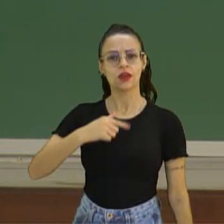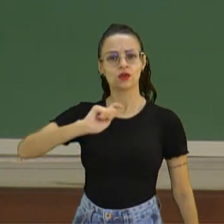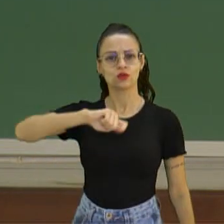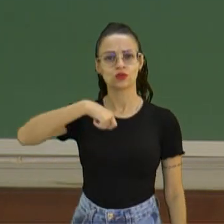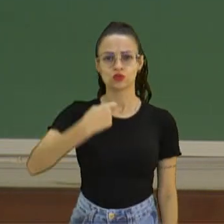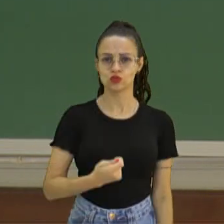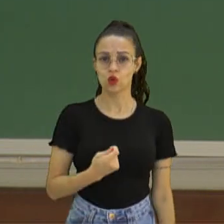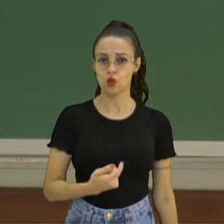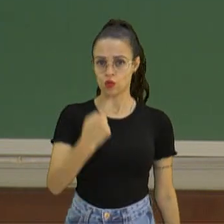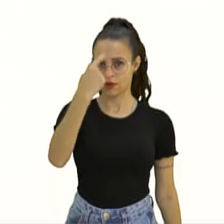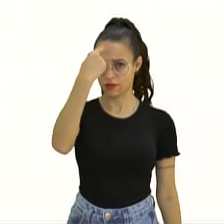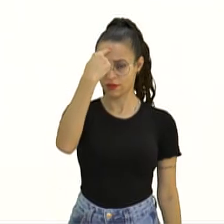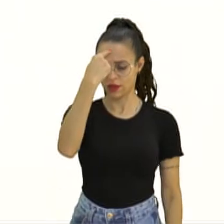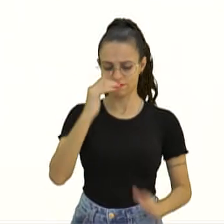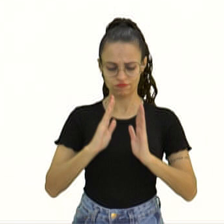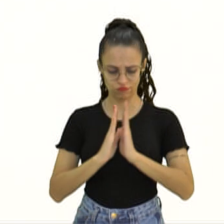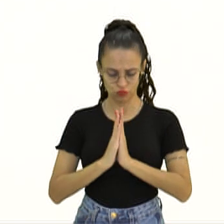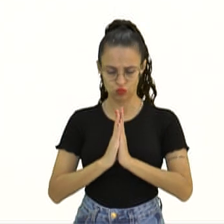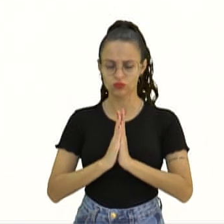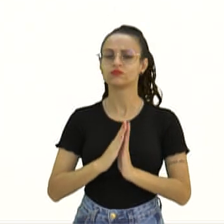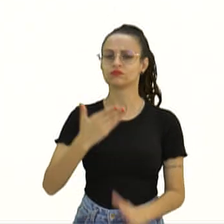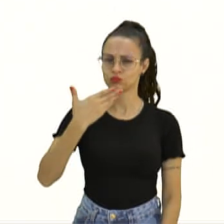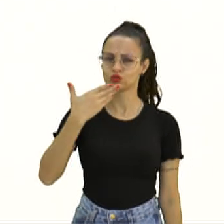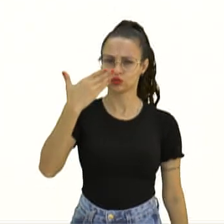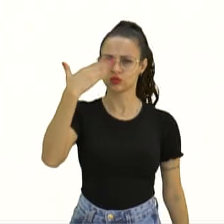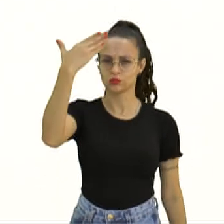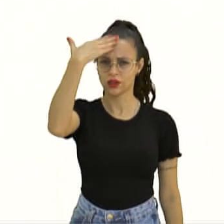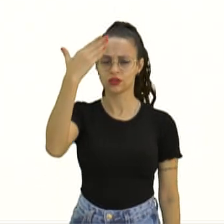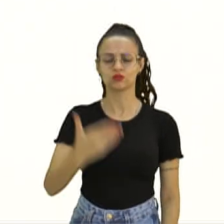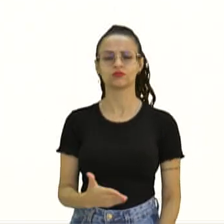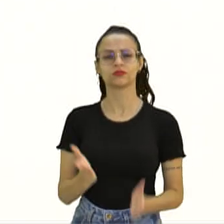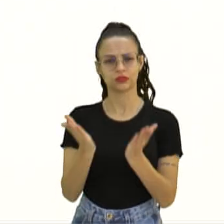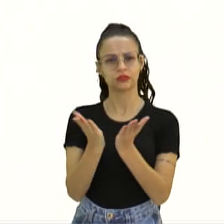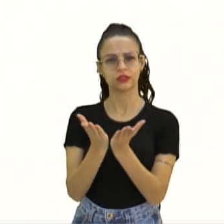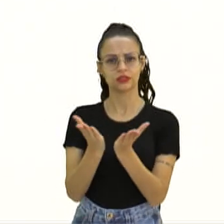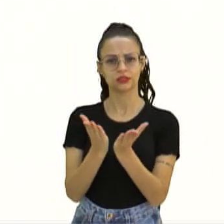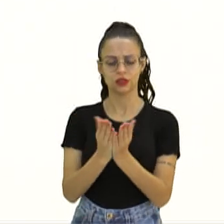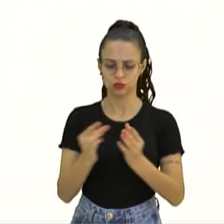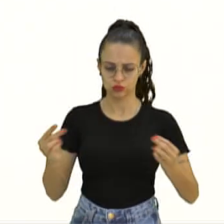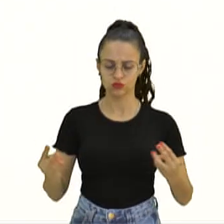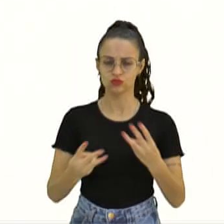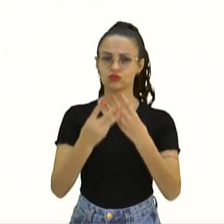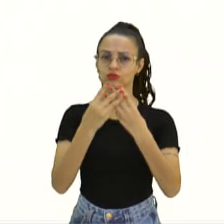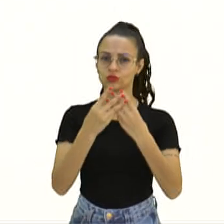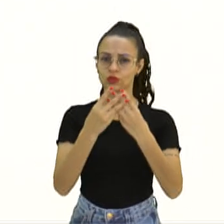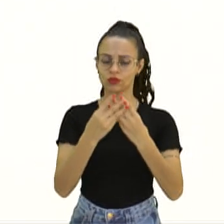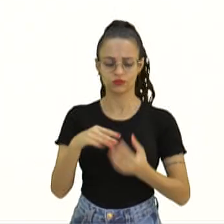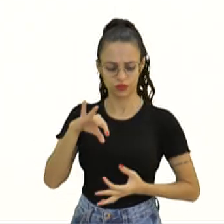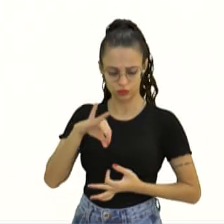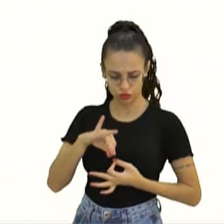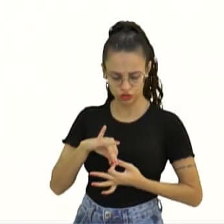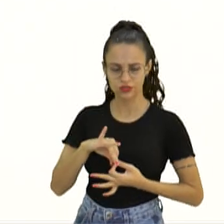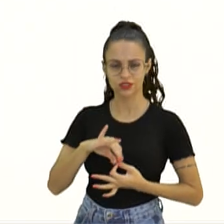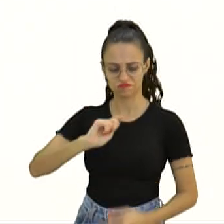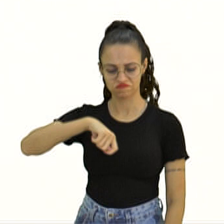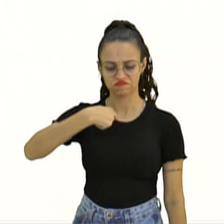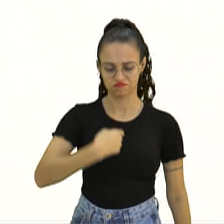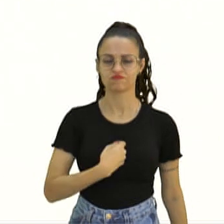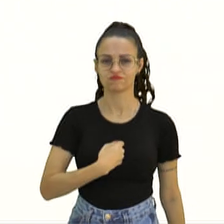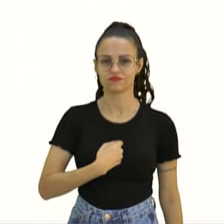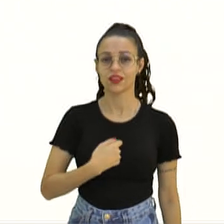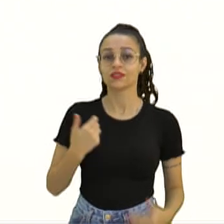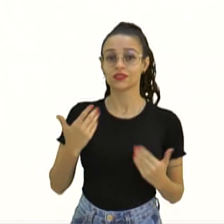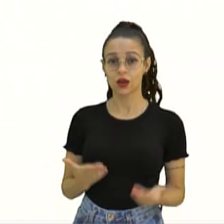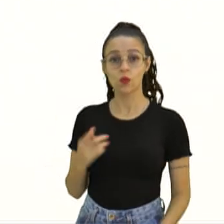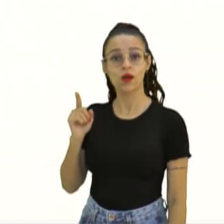indo Porque era da Índia muçulmano Cristão judeu e budista ou seja ele